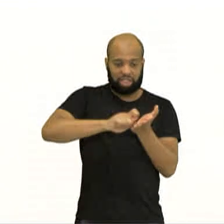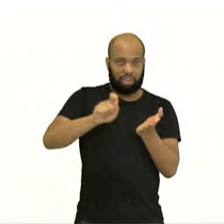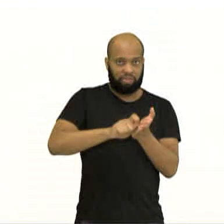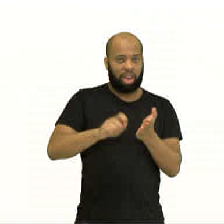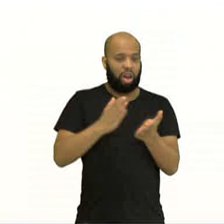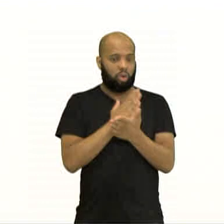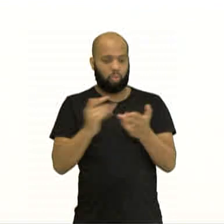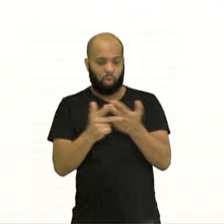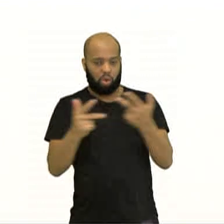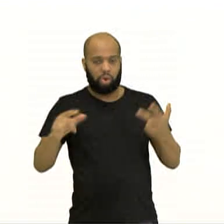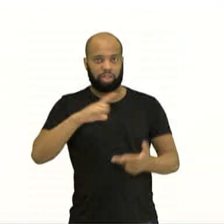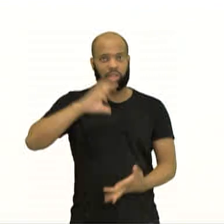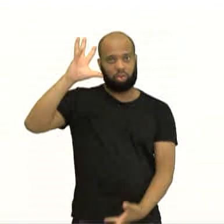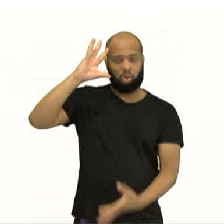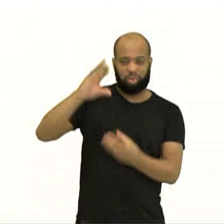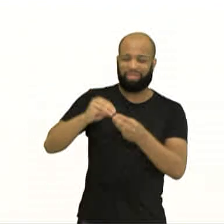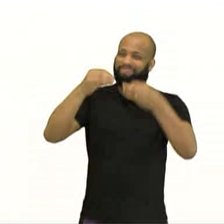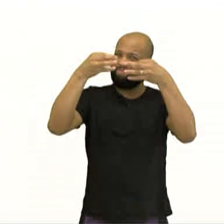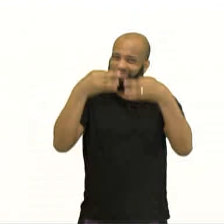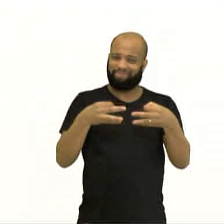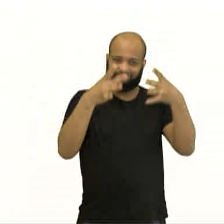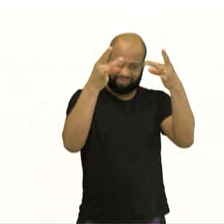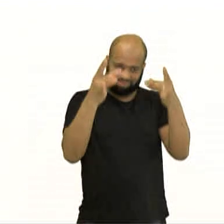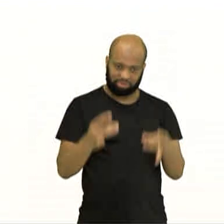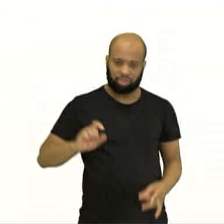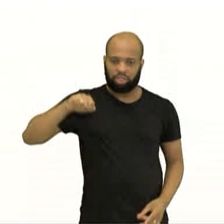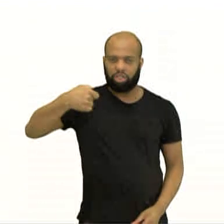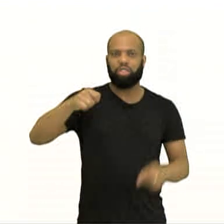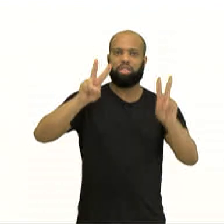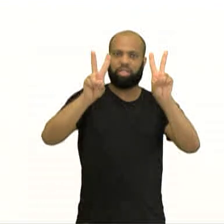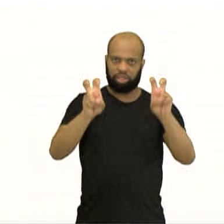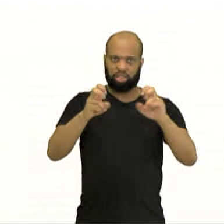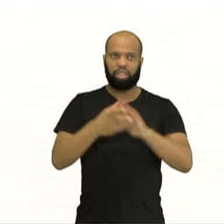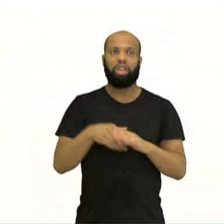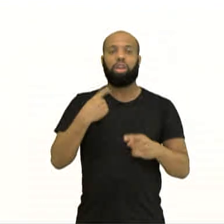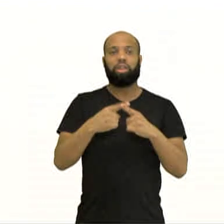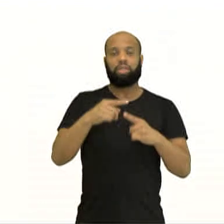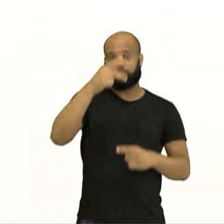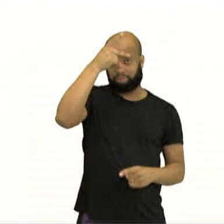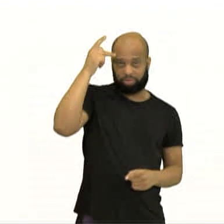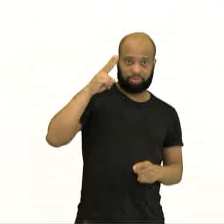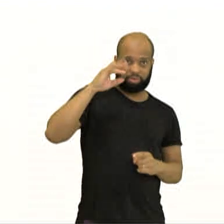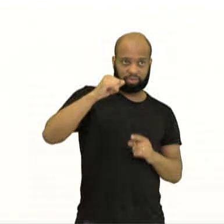coisa é preciso entender minimamente sobre tal assunto. Já que